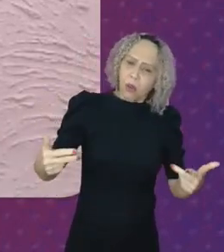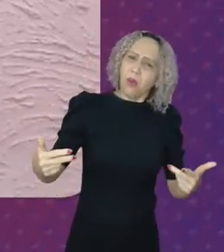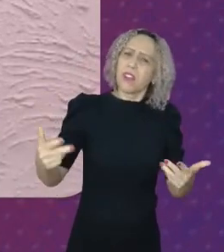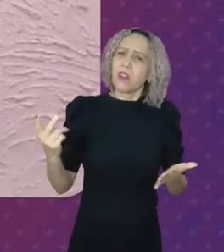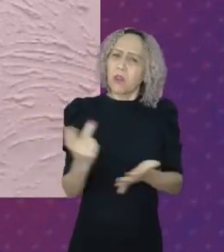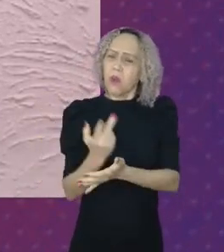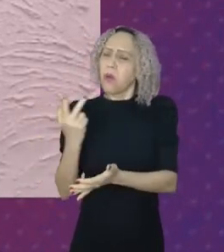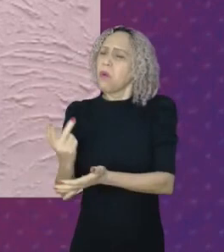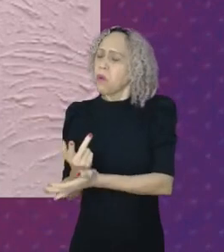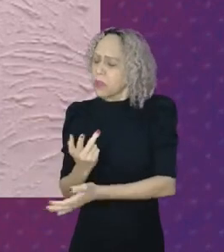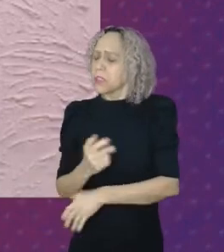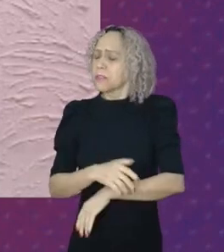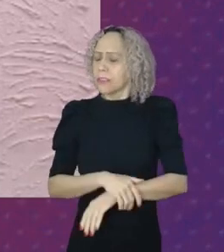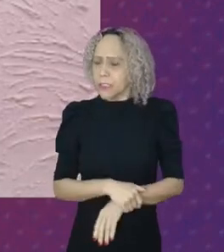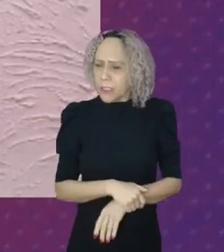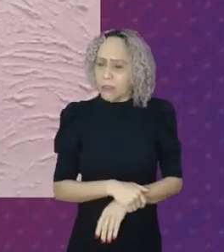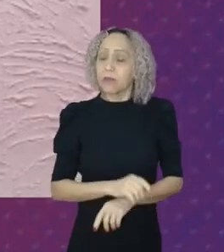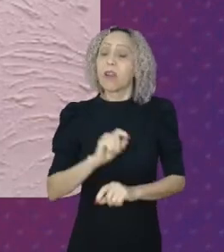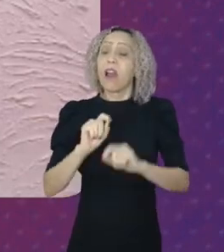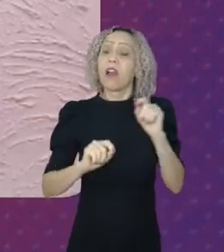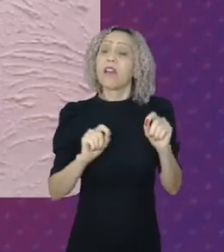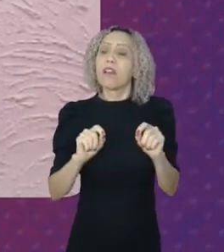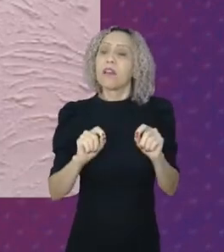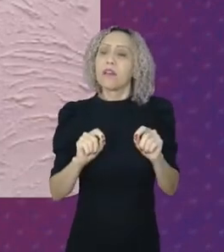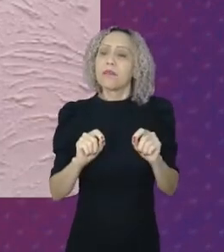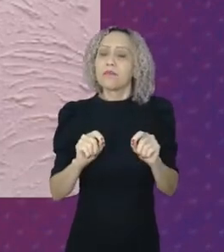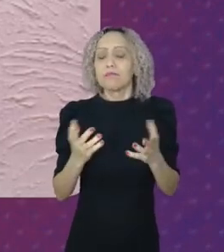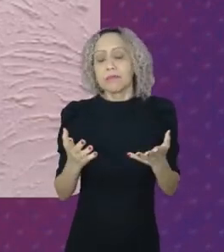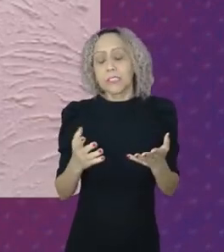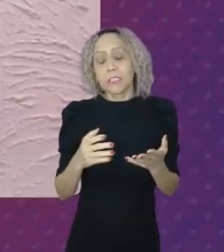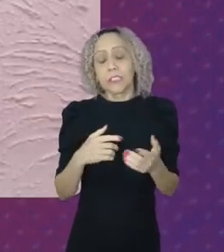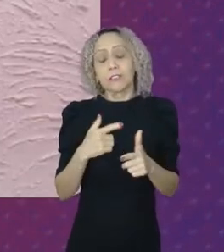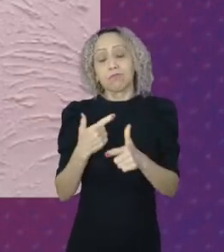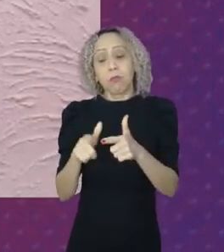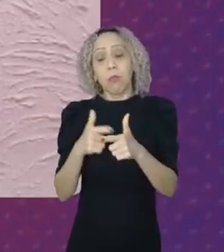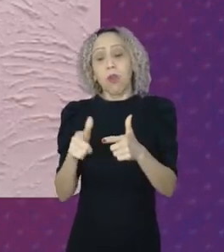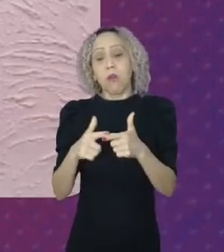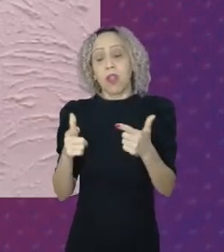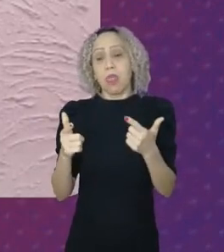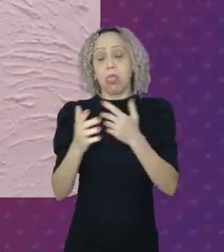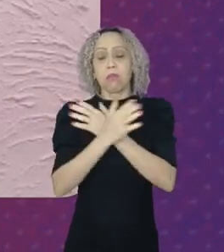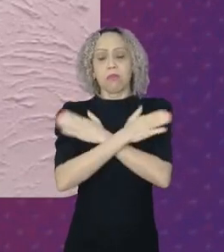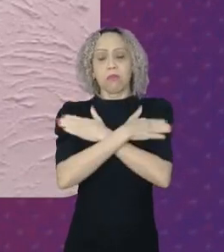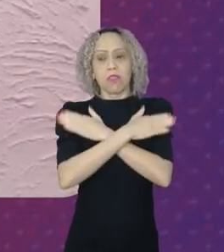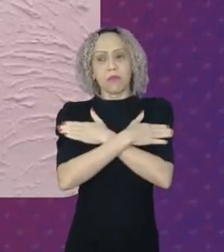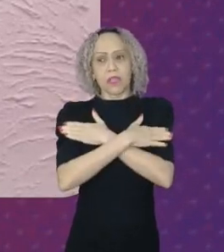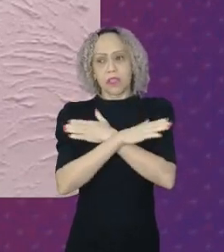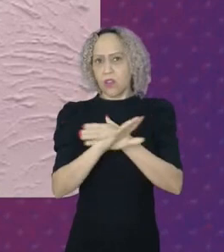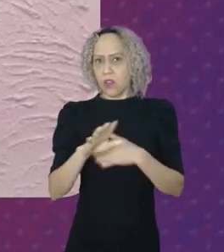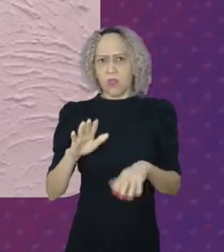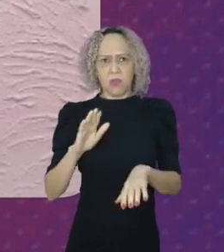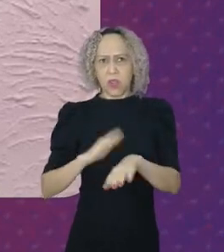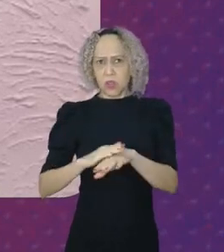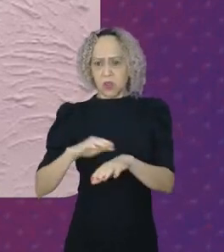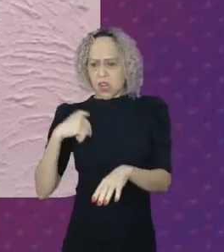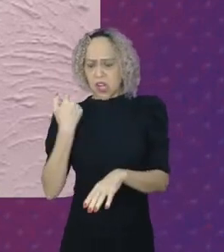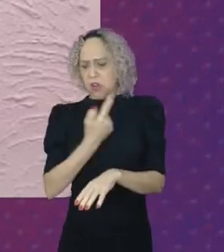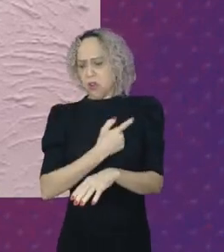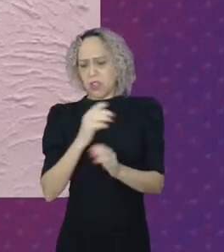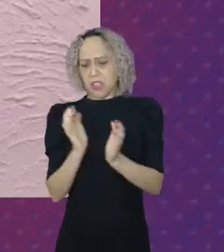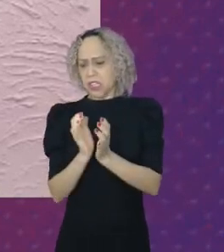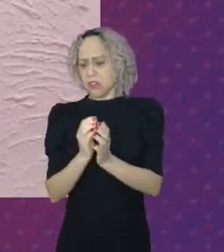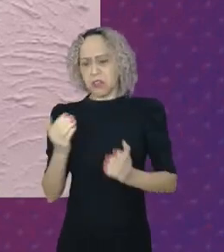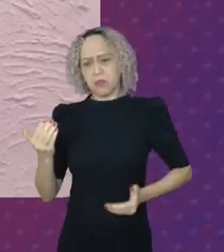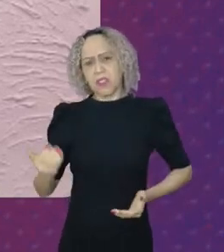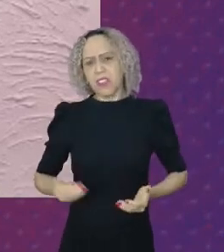aconteceu para poder ter essa crise de desemprego, que não é só na nossa categoria, mas também em